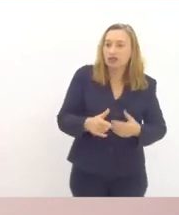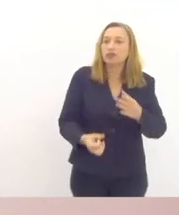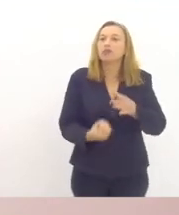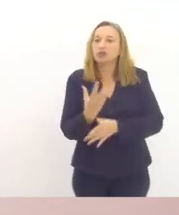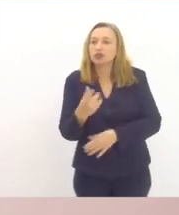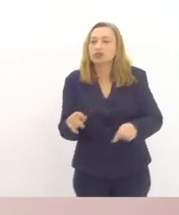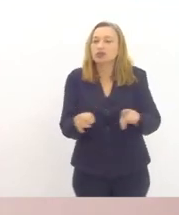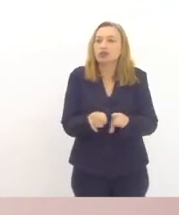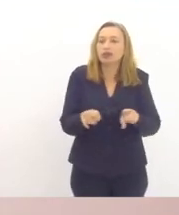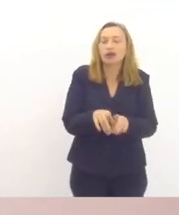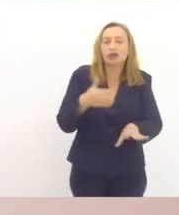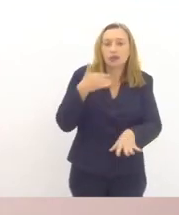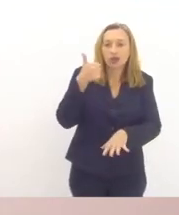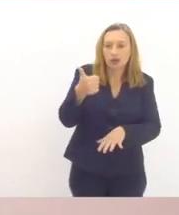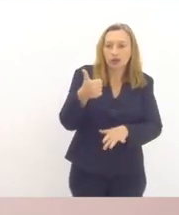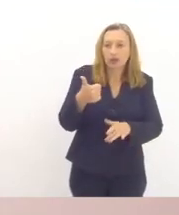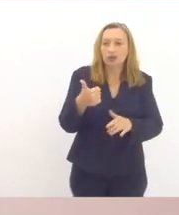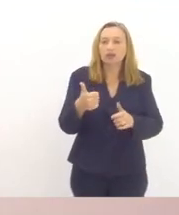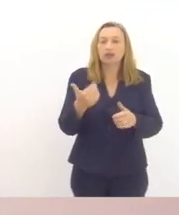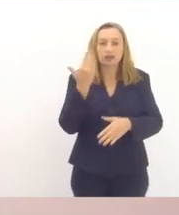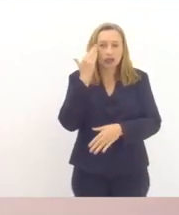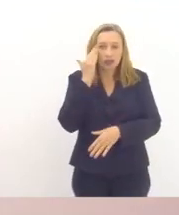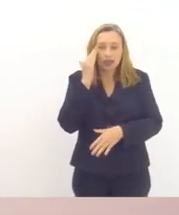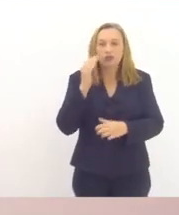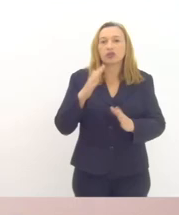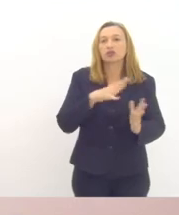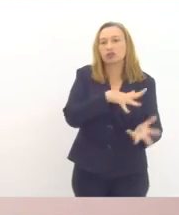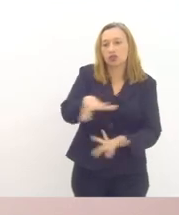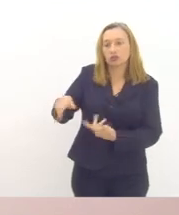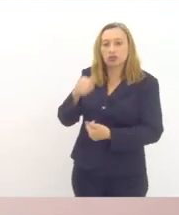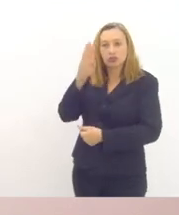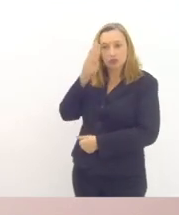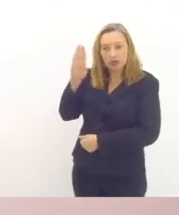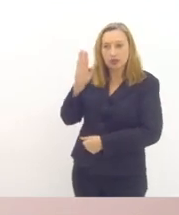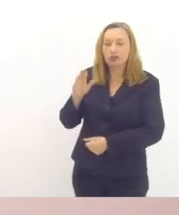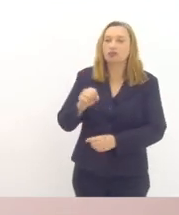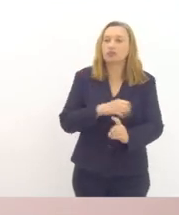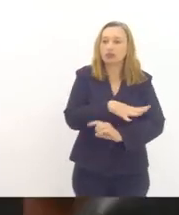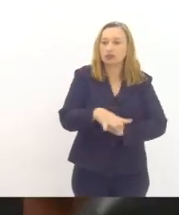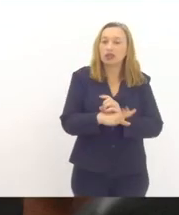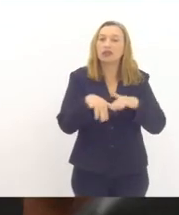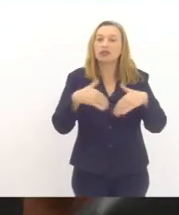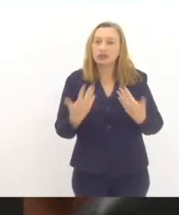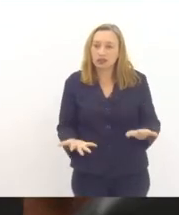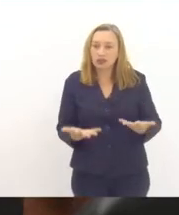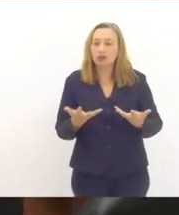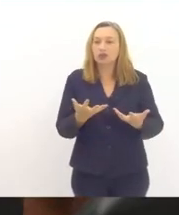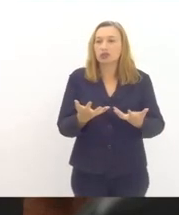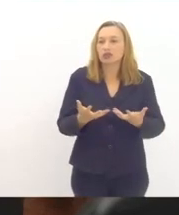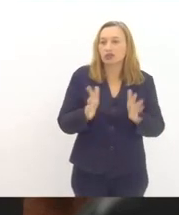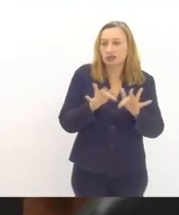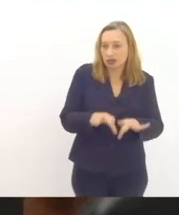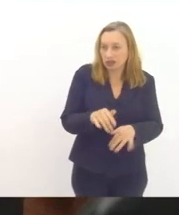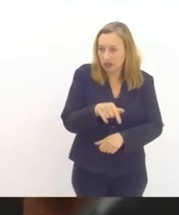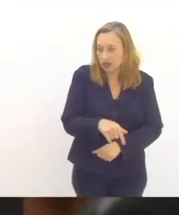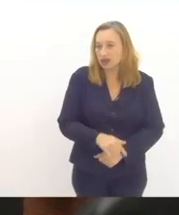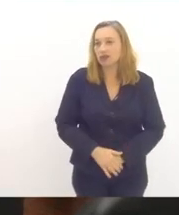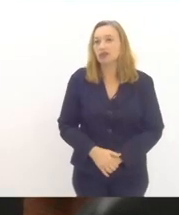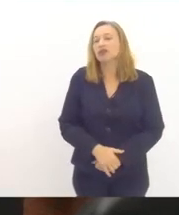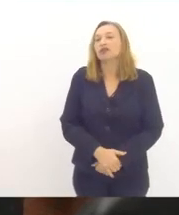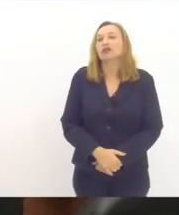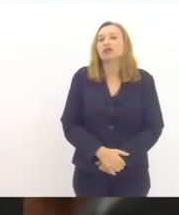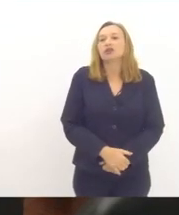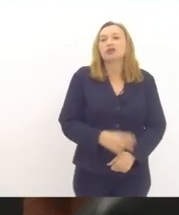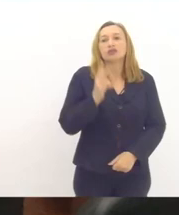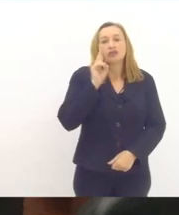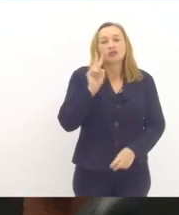também melhores e mais amplas compreensões de mundo, e isso é fundamental para a sociedade. Então, queria terminar por aqui,